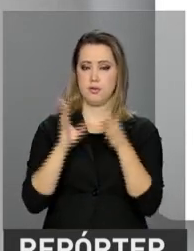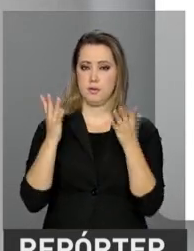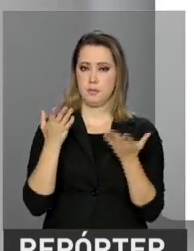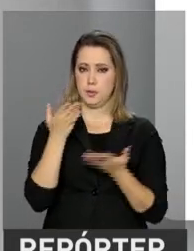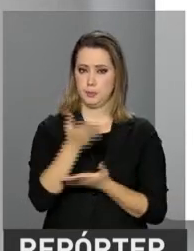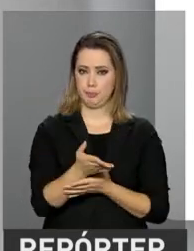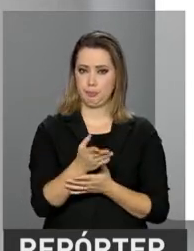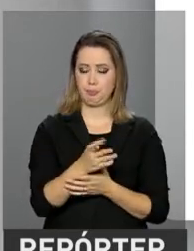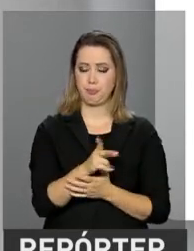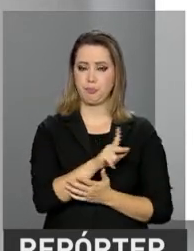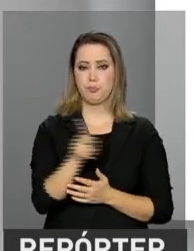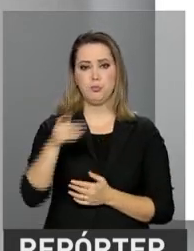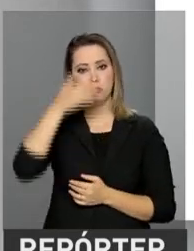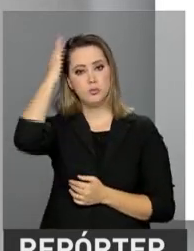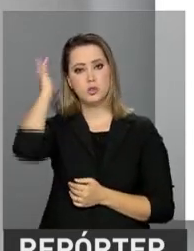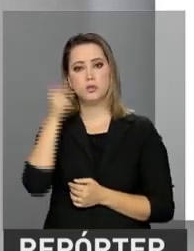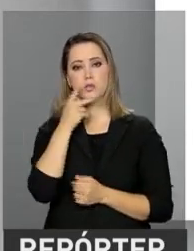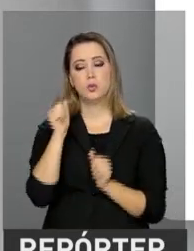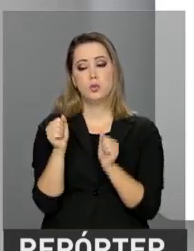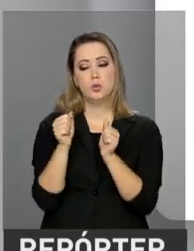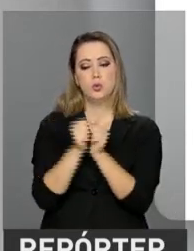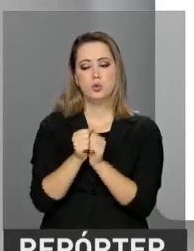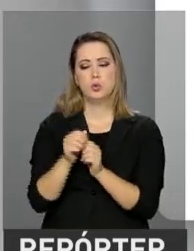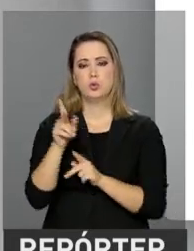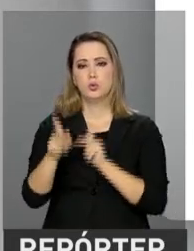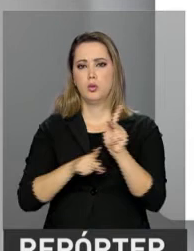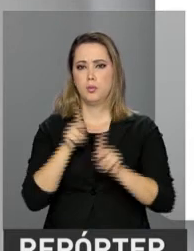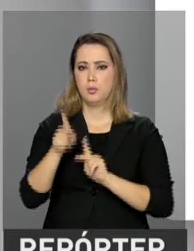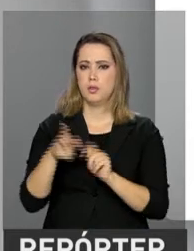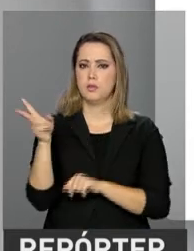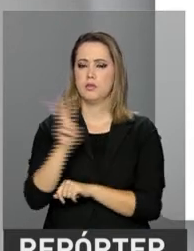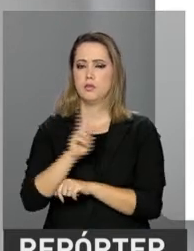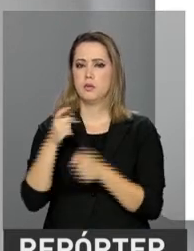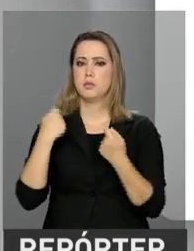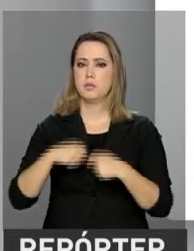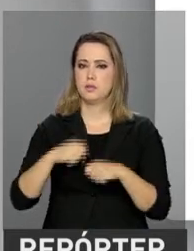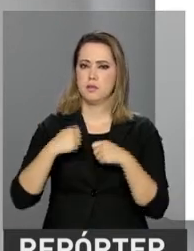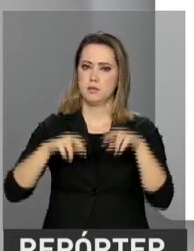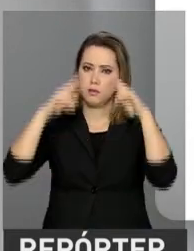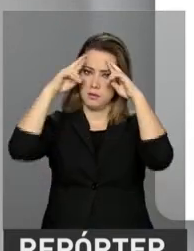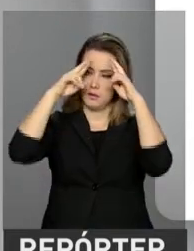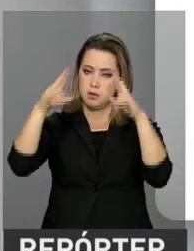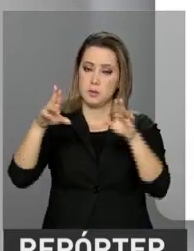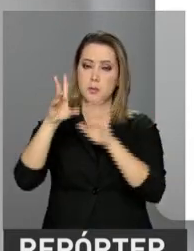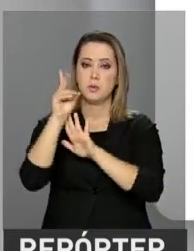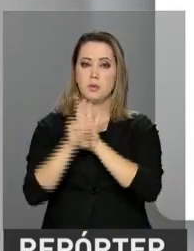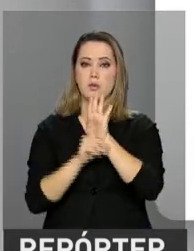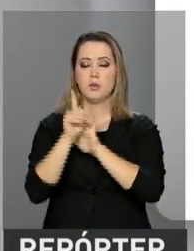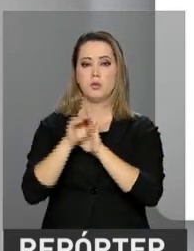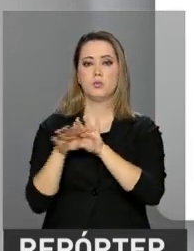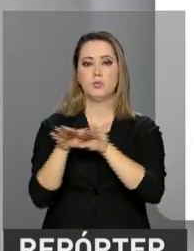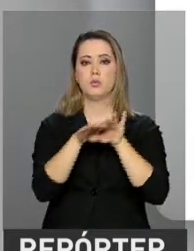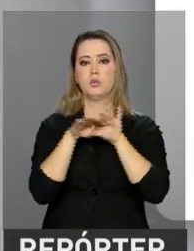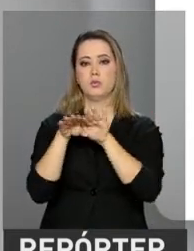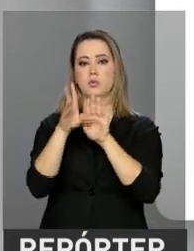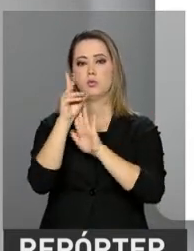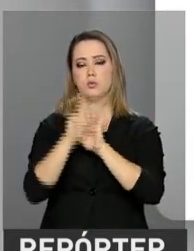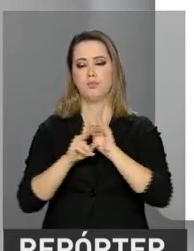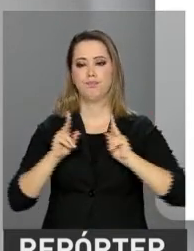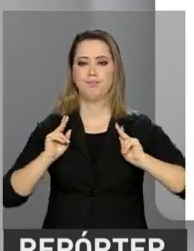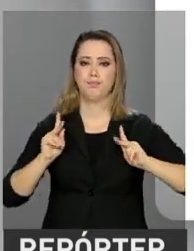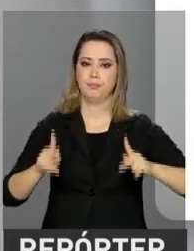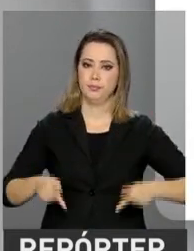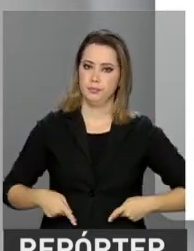brasil está ao lado do povo venezuelano e que é preciso respeitar o estado de direito à democracia e os direitos